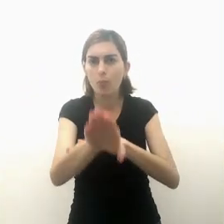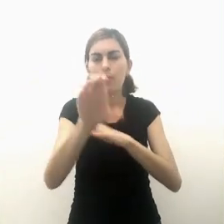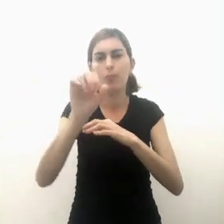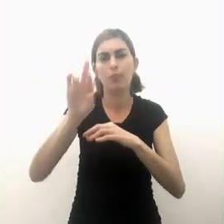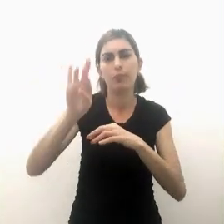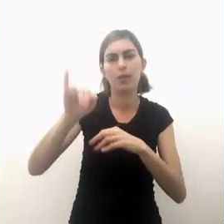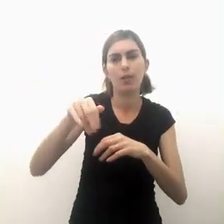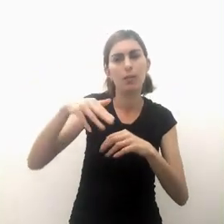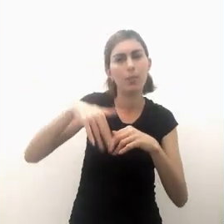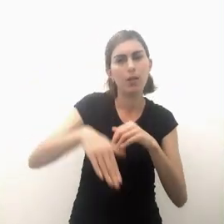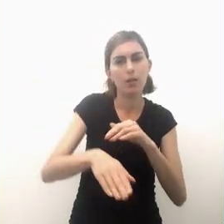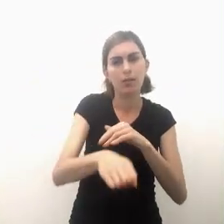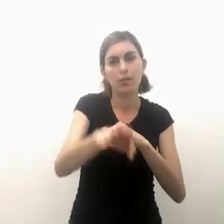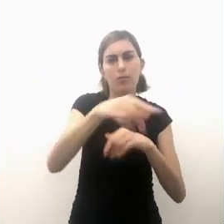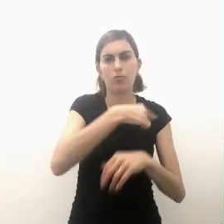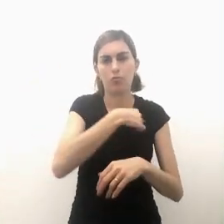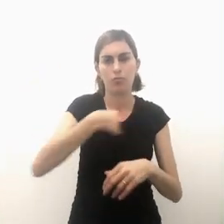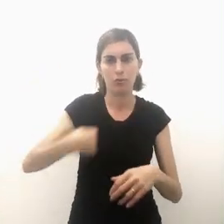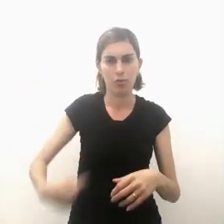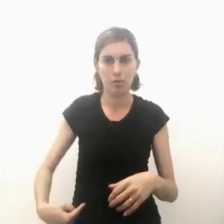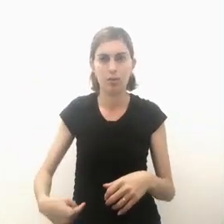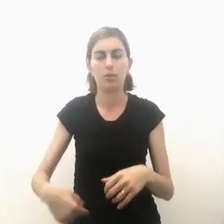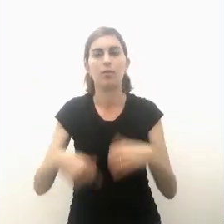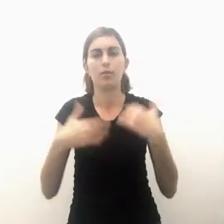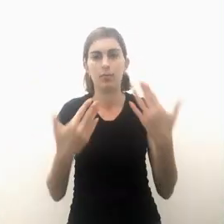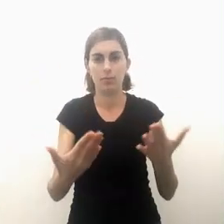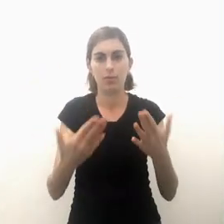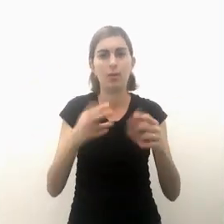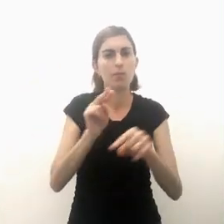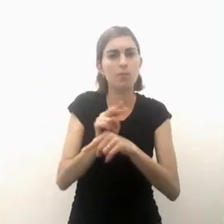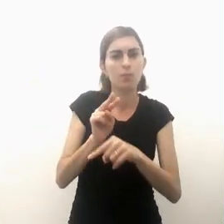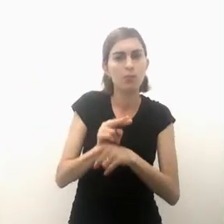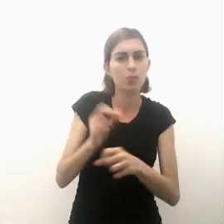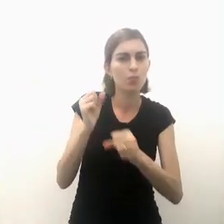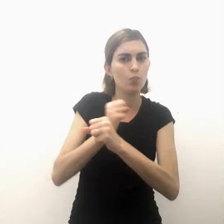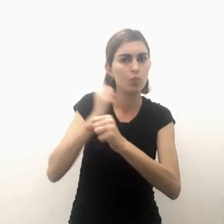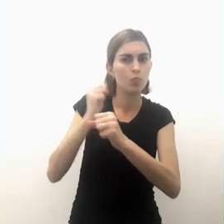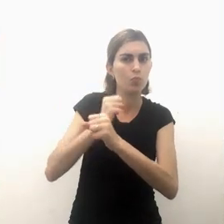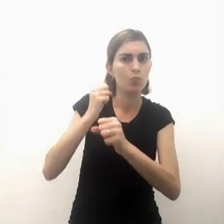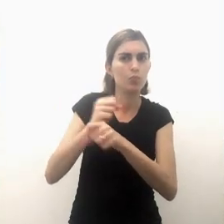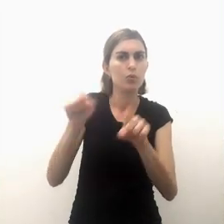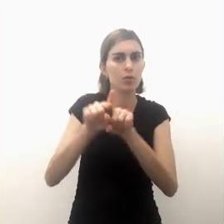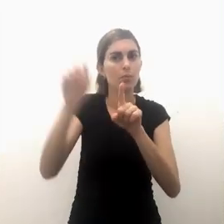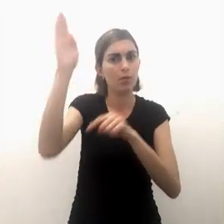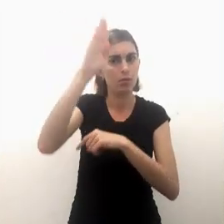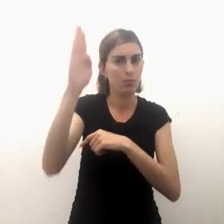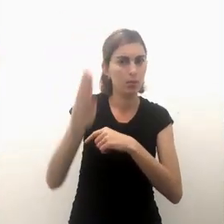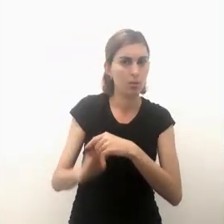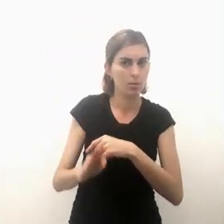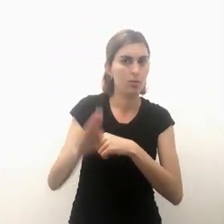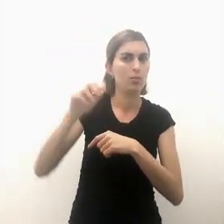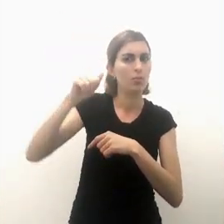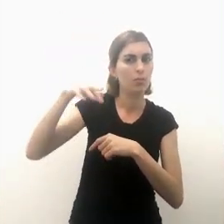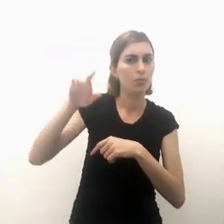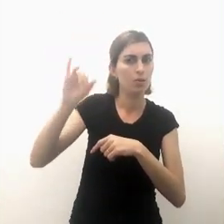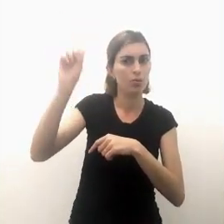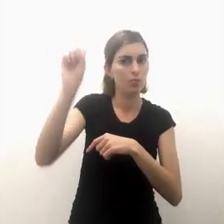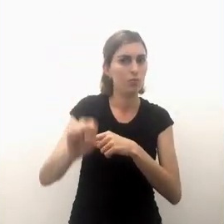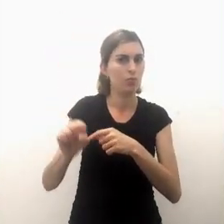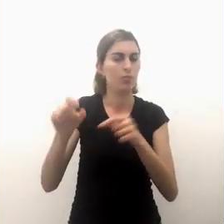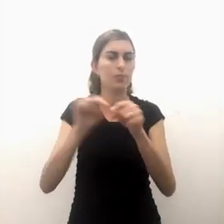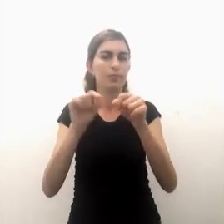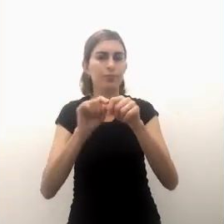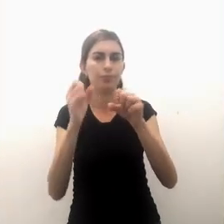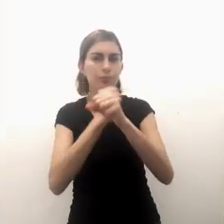Médio, entrando na China, tá? Então, pretende fazer obras também no Brasil, tá? Na América do Sul, pretende fazer